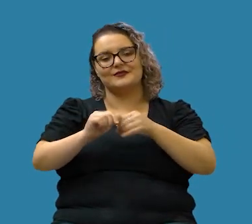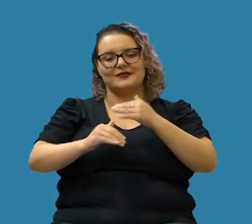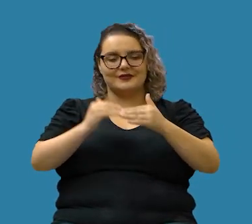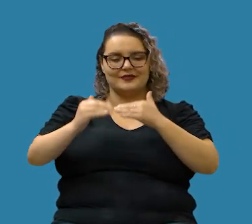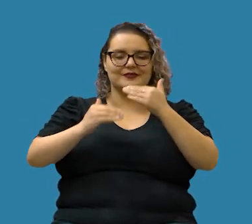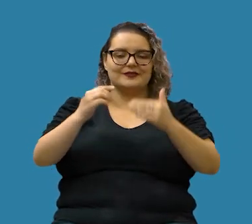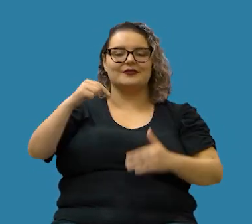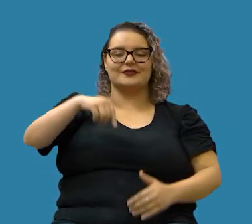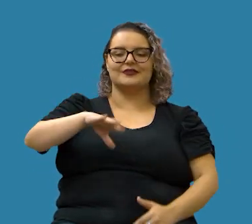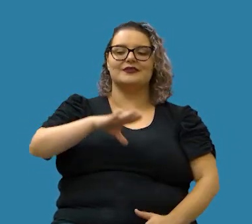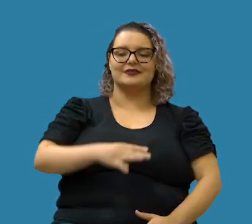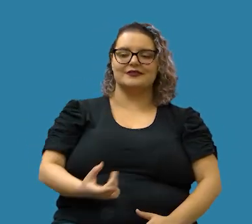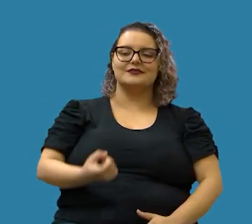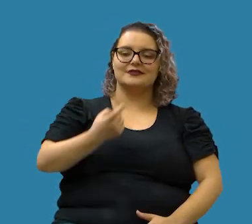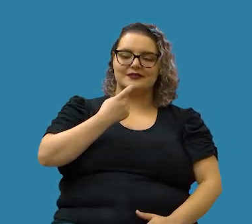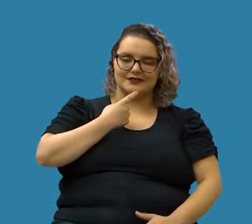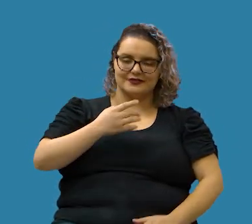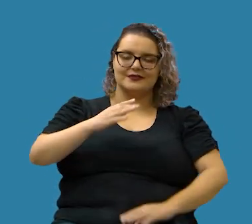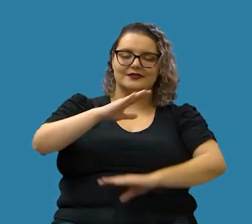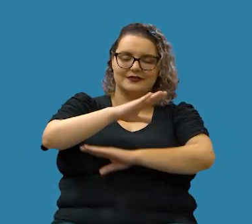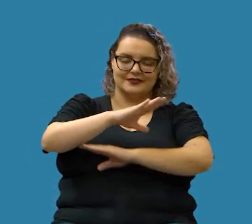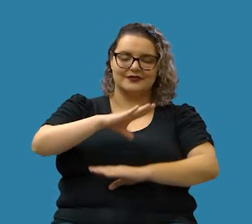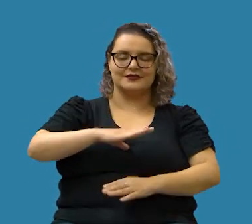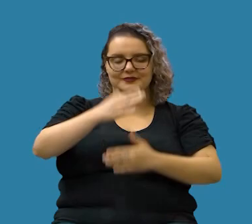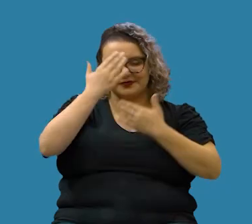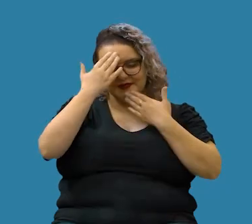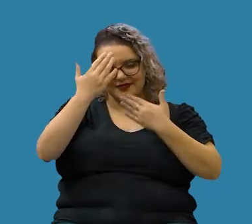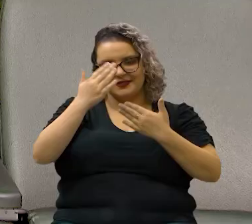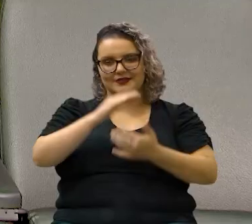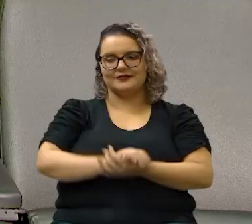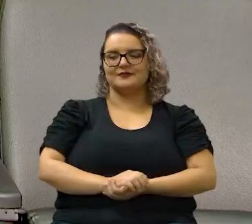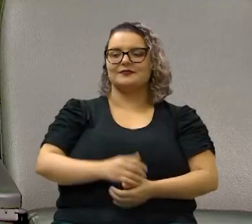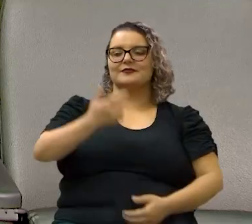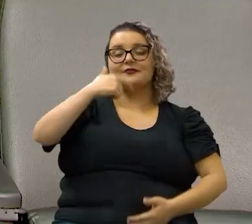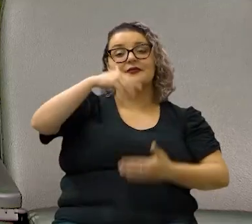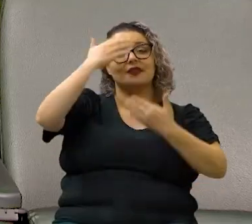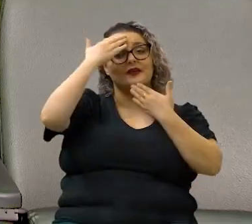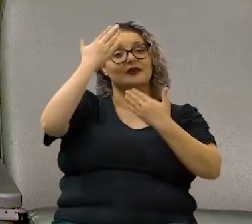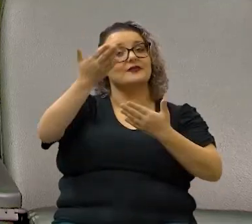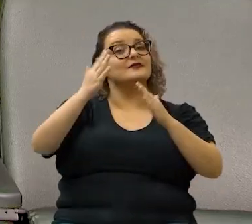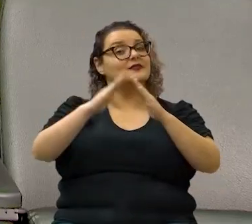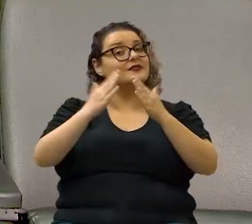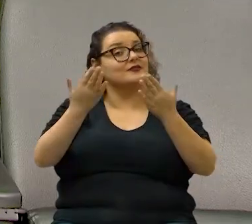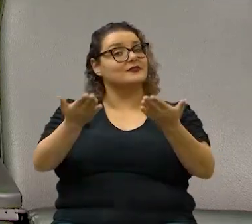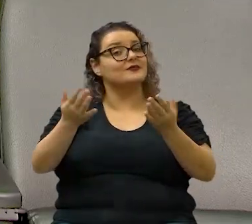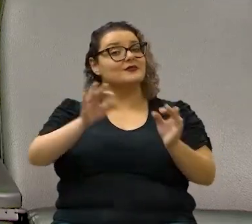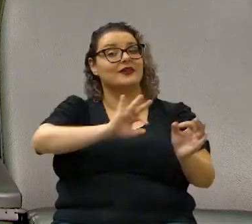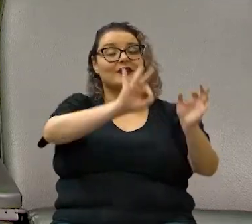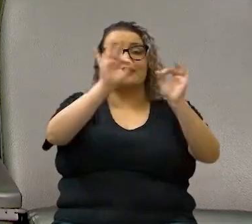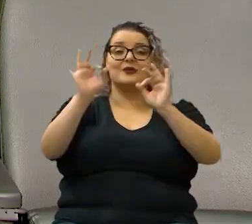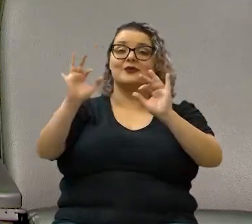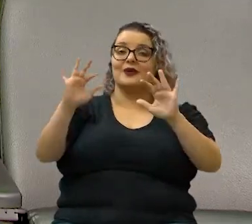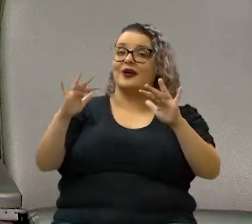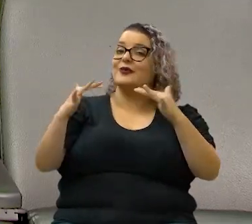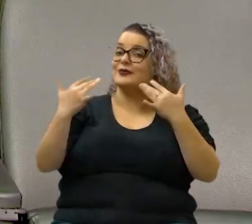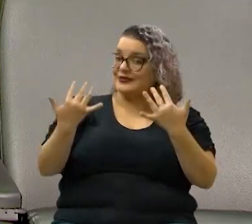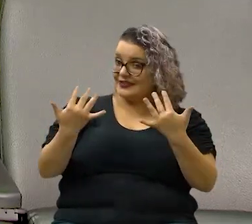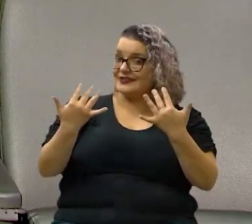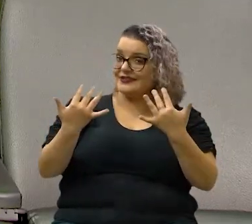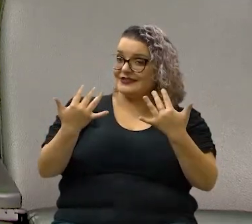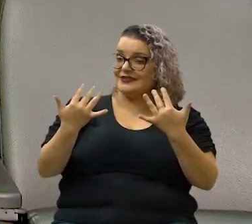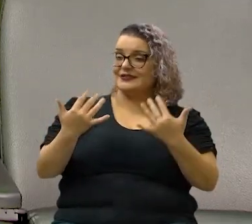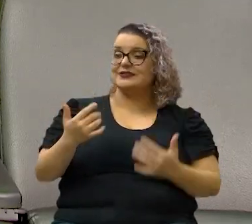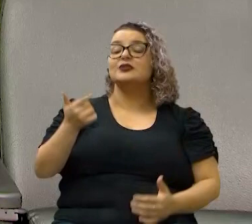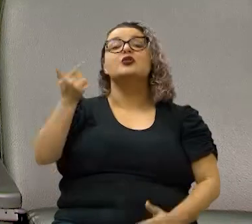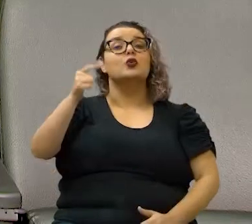gente tem desenvolvido aqui na cidade e aqui na Câmara de Campinas. Muito obrigado. E eu agradeço você aí de casa também pela sua companhia, pela